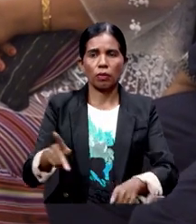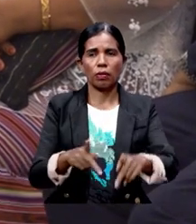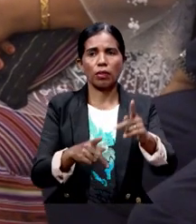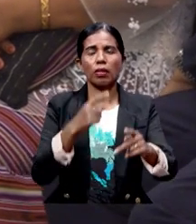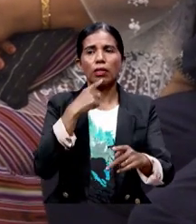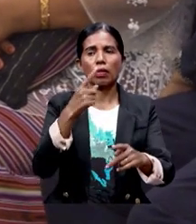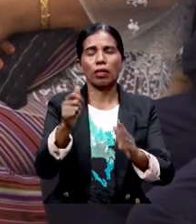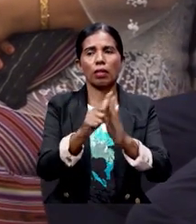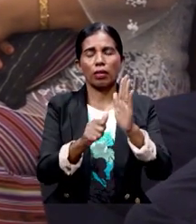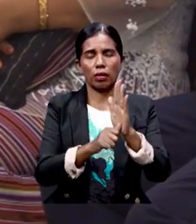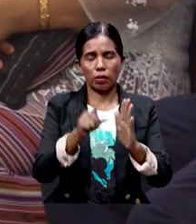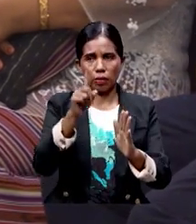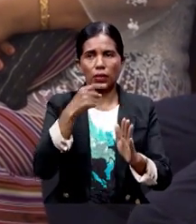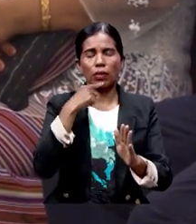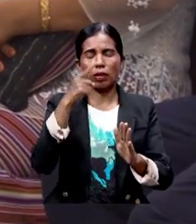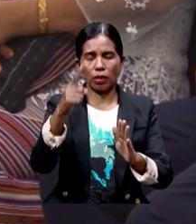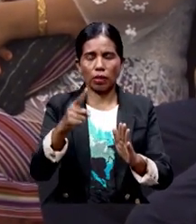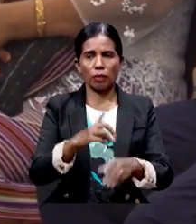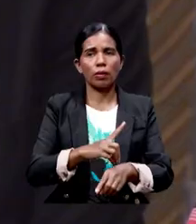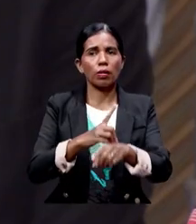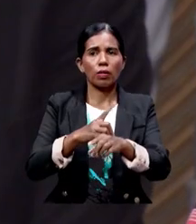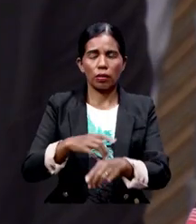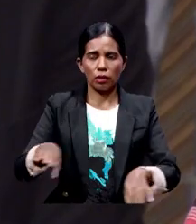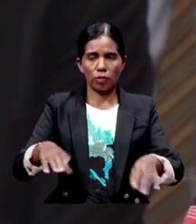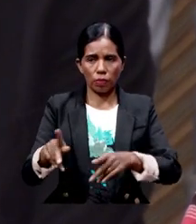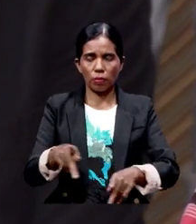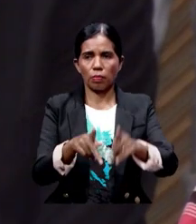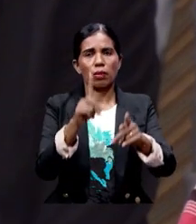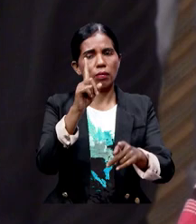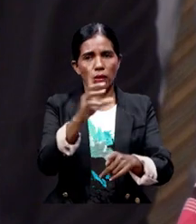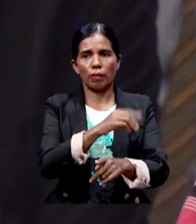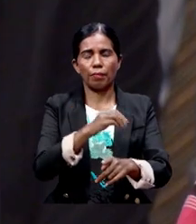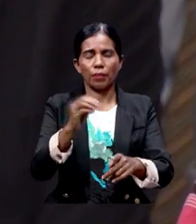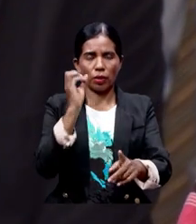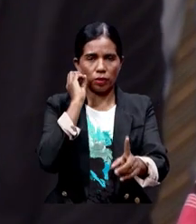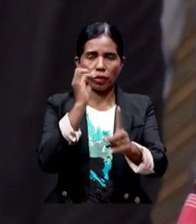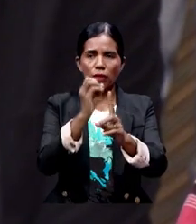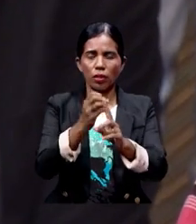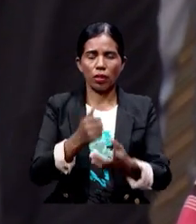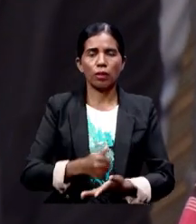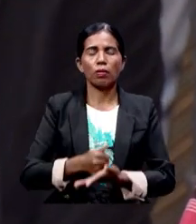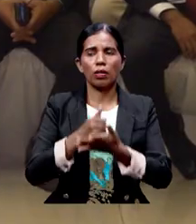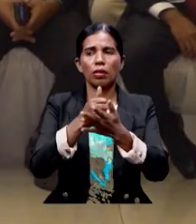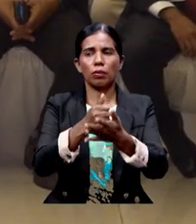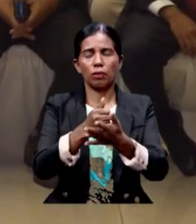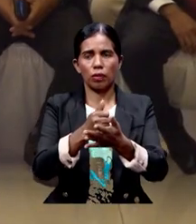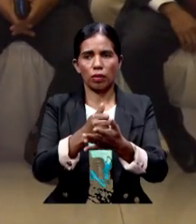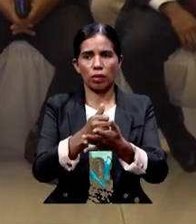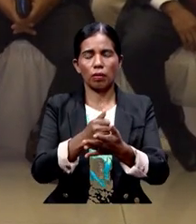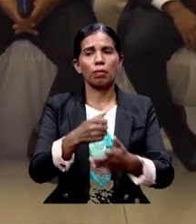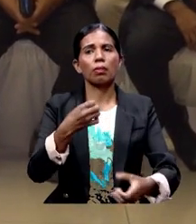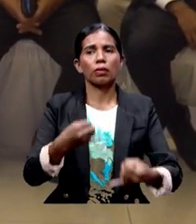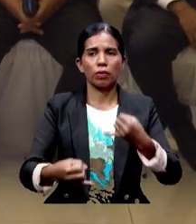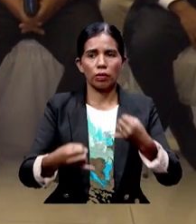mactemi e artigo ida katak, Defensoria Pública, nesse serviço público ida, nebe honi objetivo atua assistência jurídica, judicial,